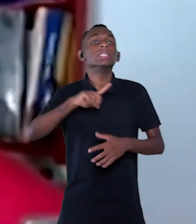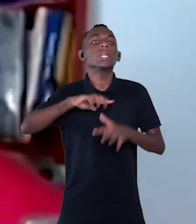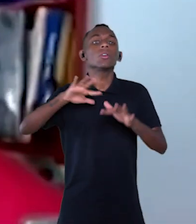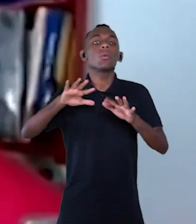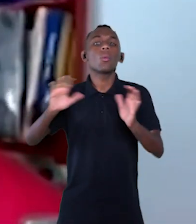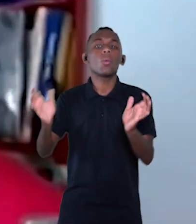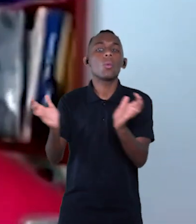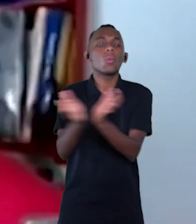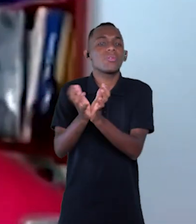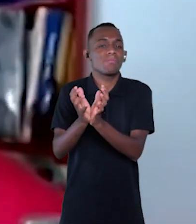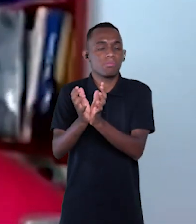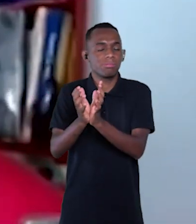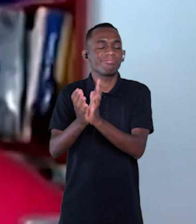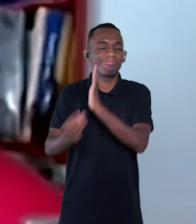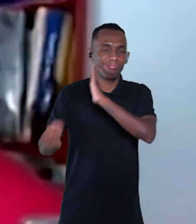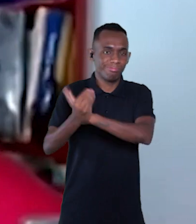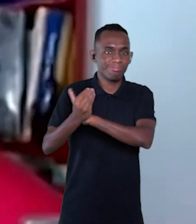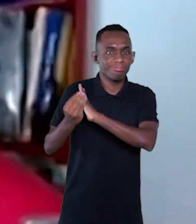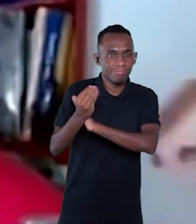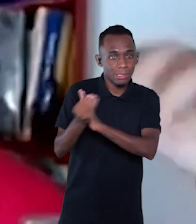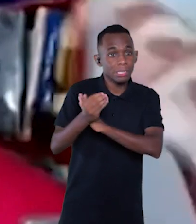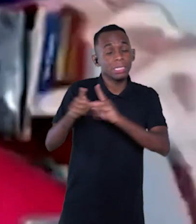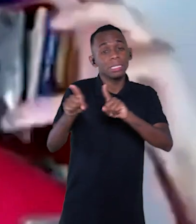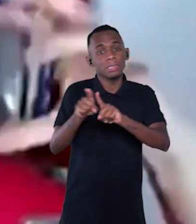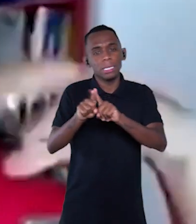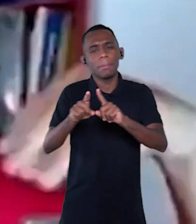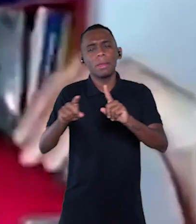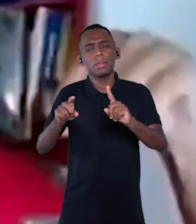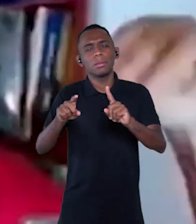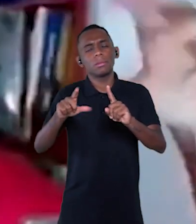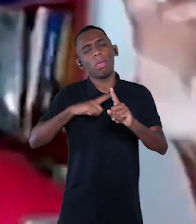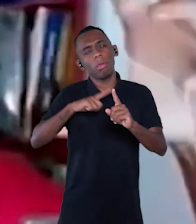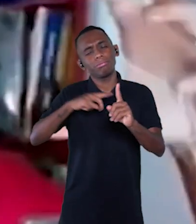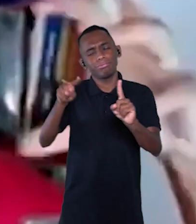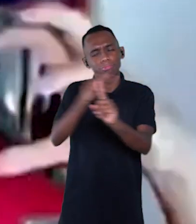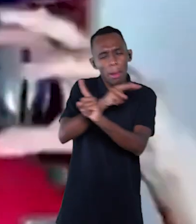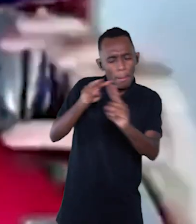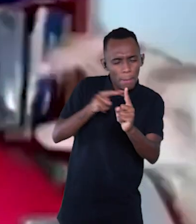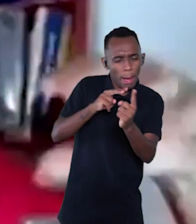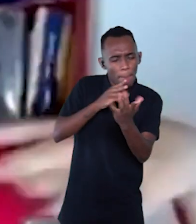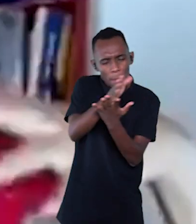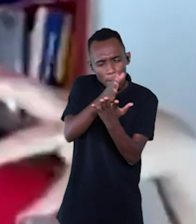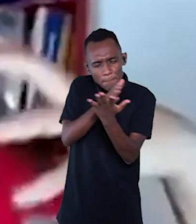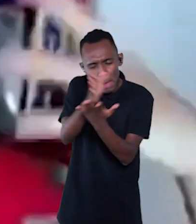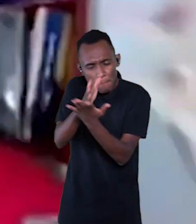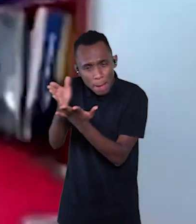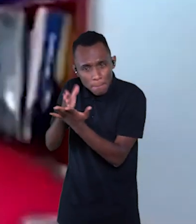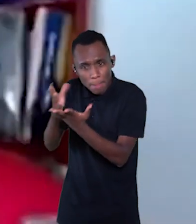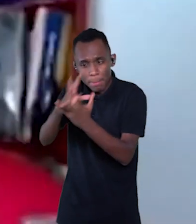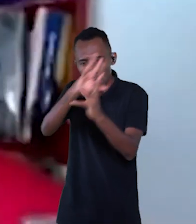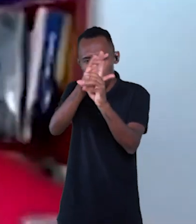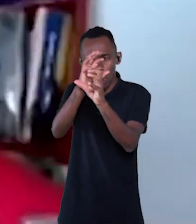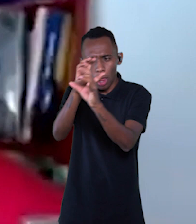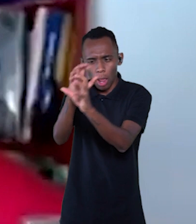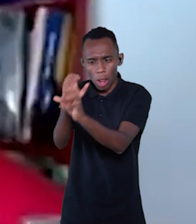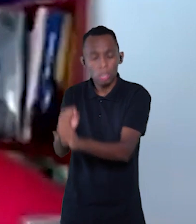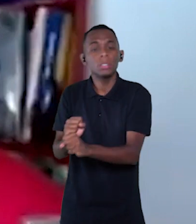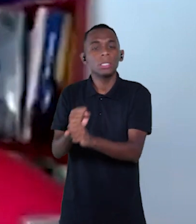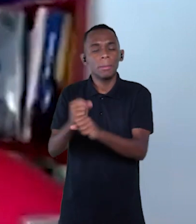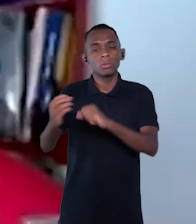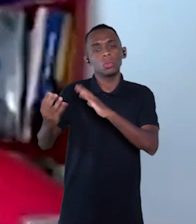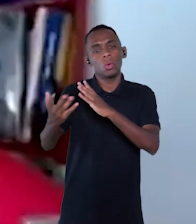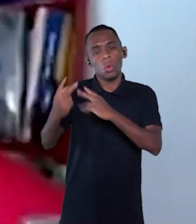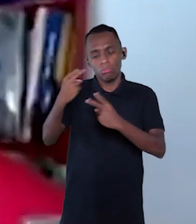de saúde da família como referência, você ainda tem múltiplos olhares, múltiplos saberes se somando no cuidado do paciente, isso